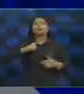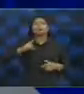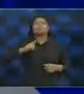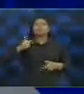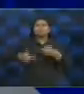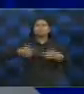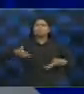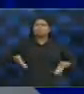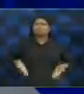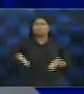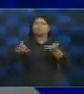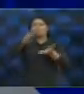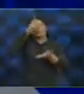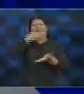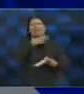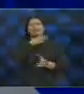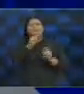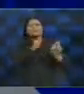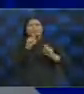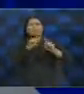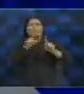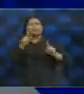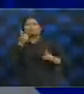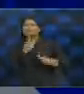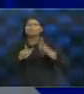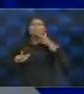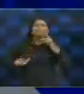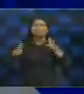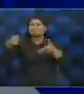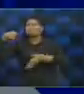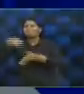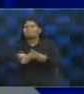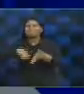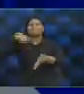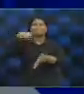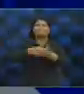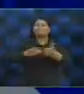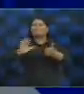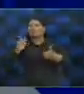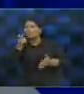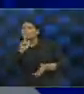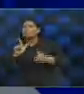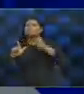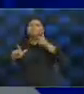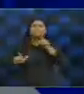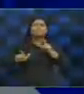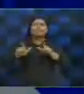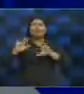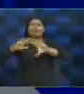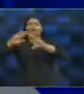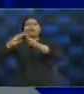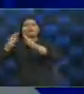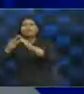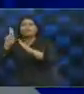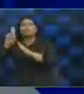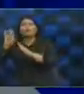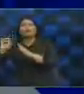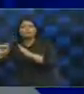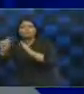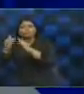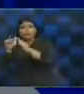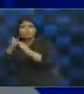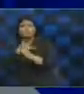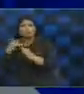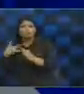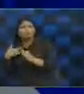rio, encapelado. A que construiu UBS, que construiu obras fundamentais de infraestrutura, aquela que quer mostrar o trabalho,